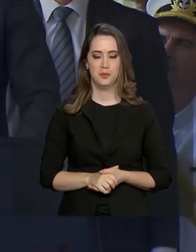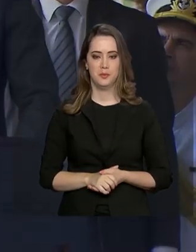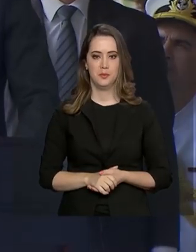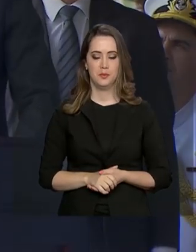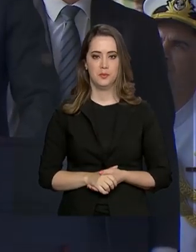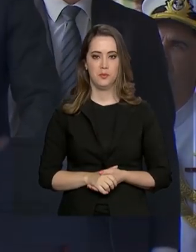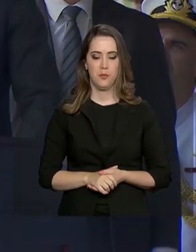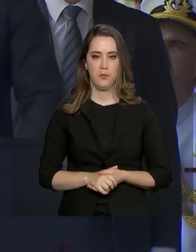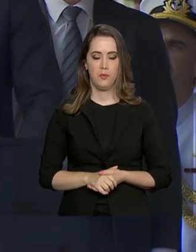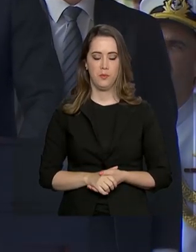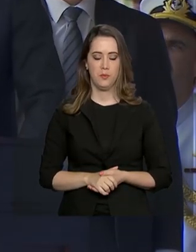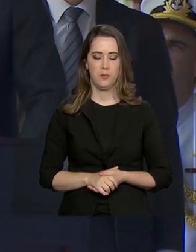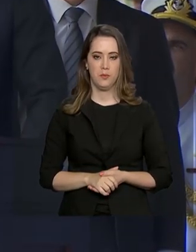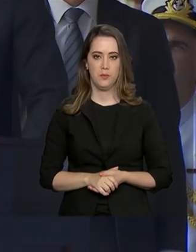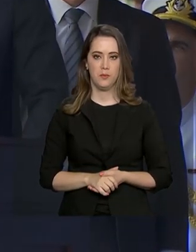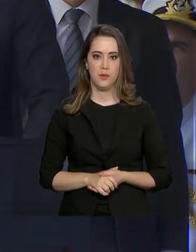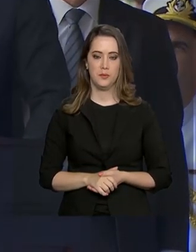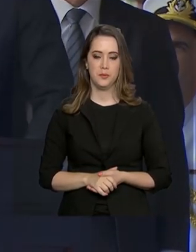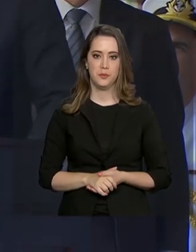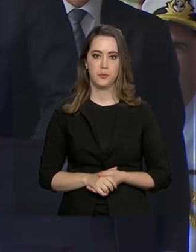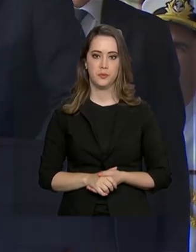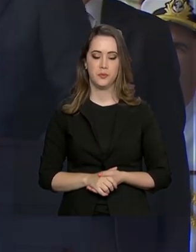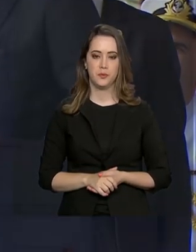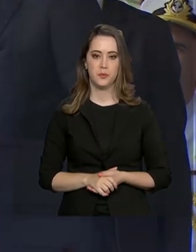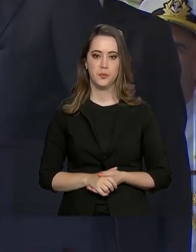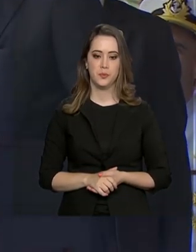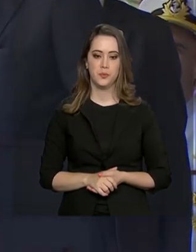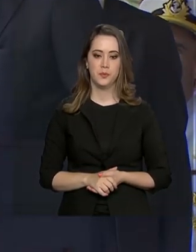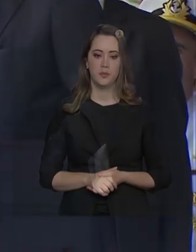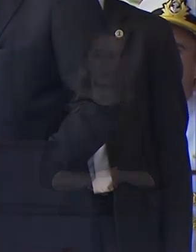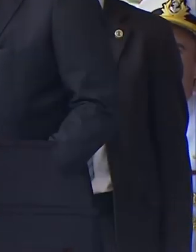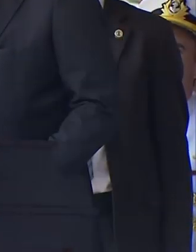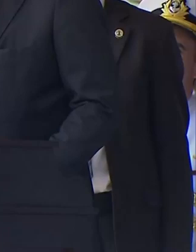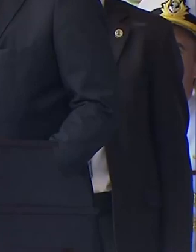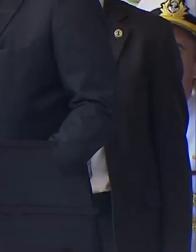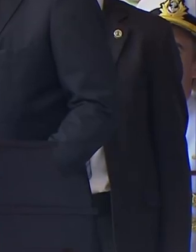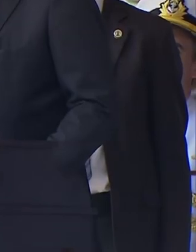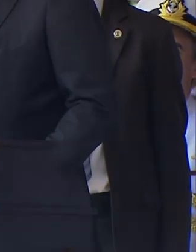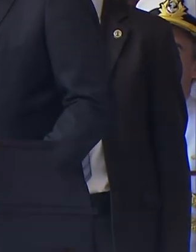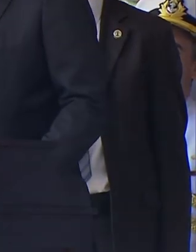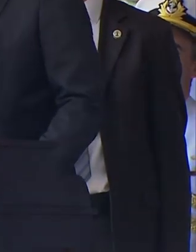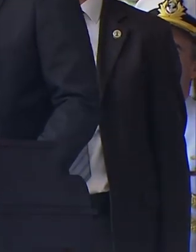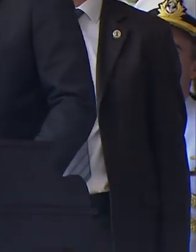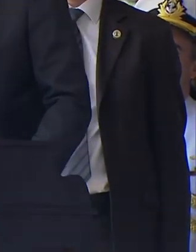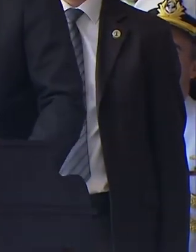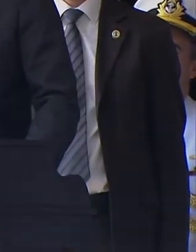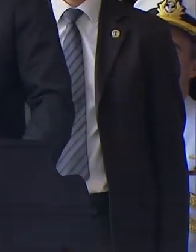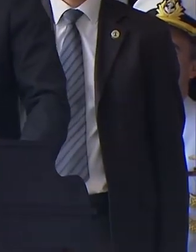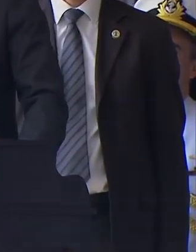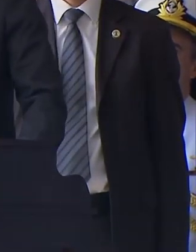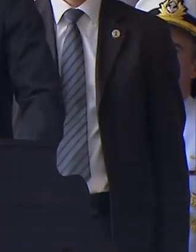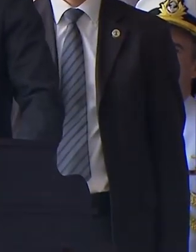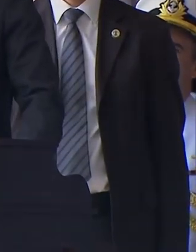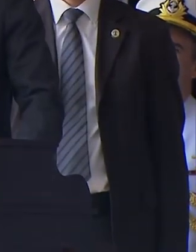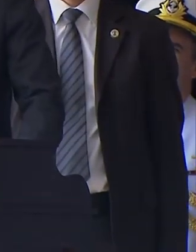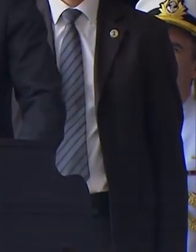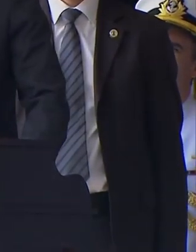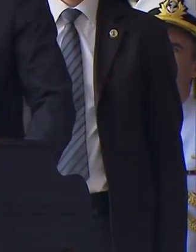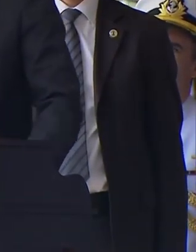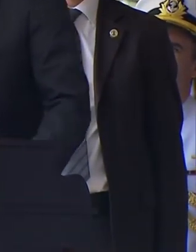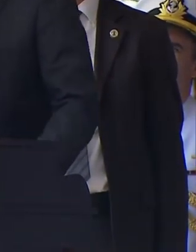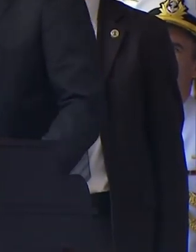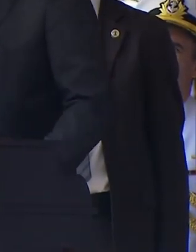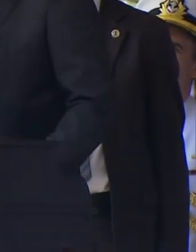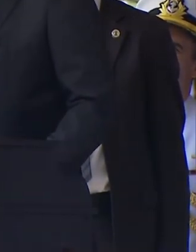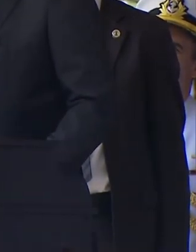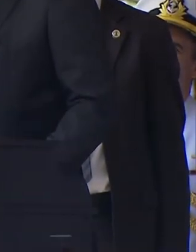Em todos os momentos que a história assim se fez presente, assim